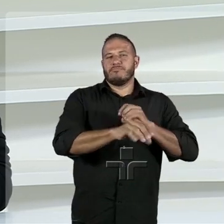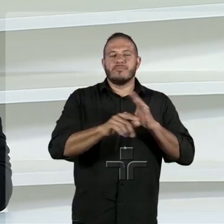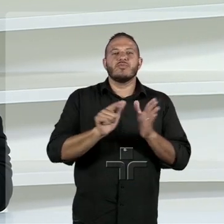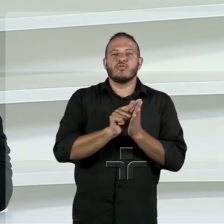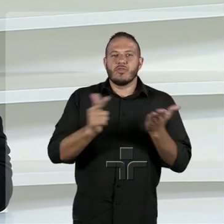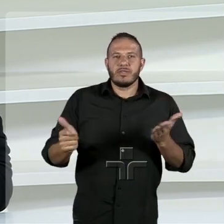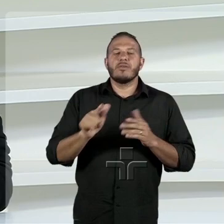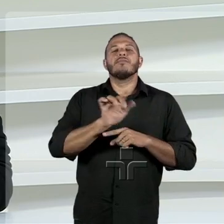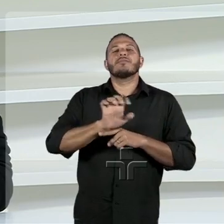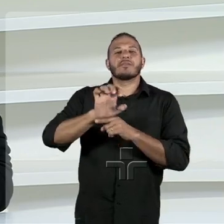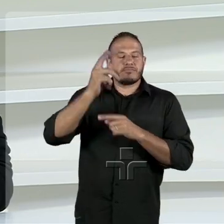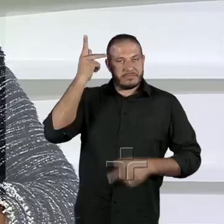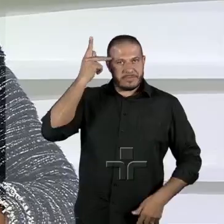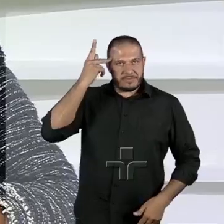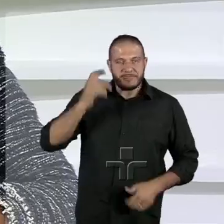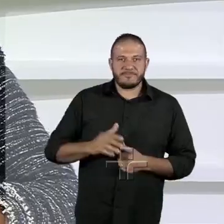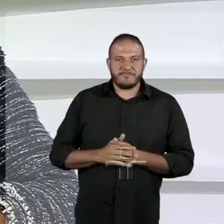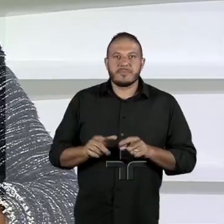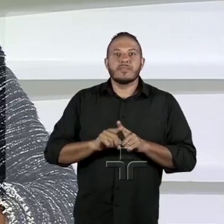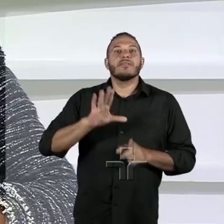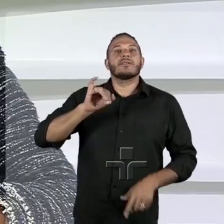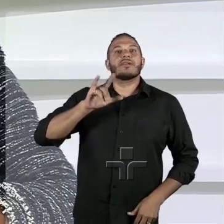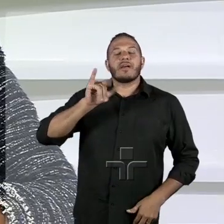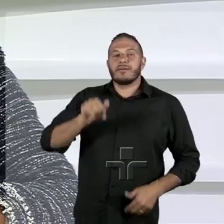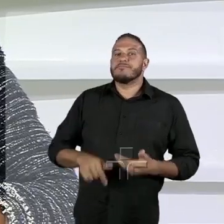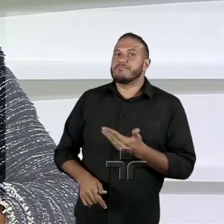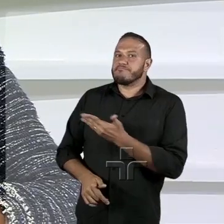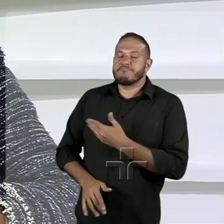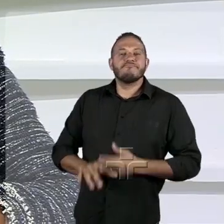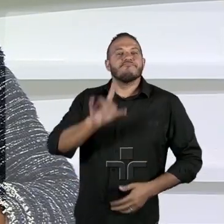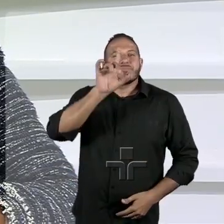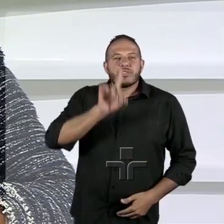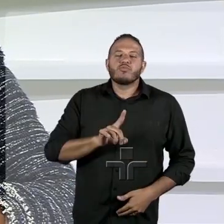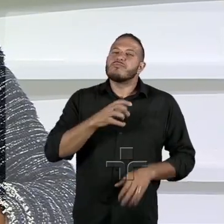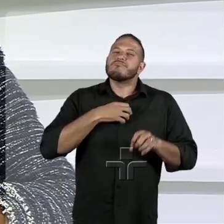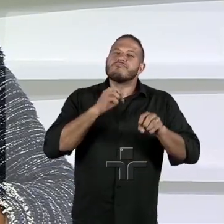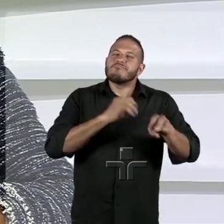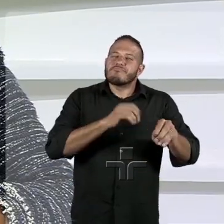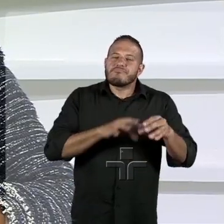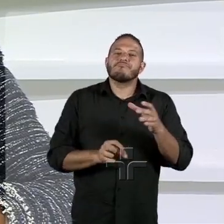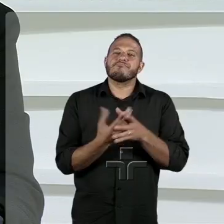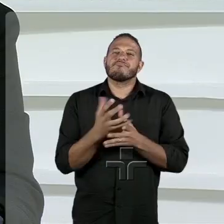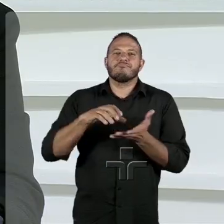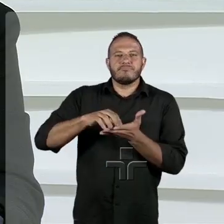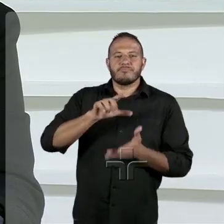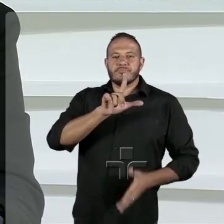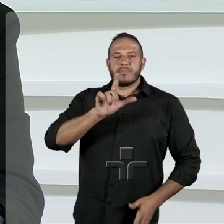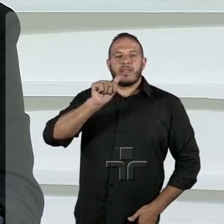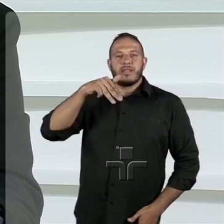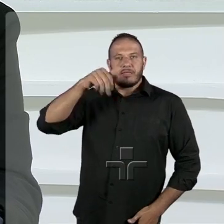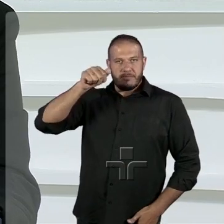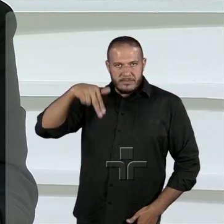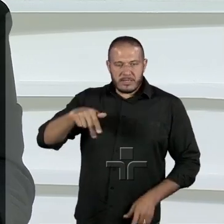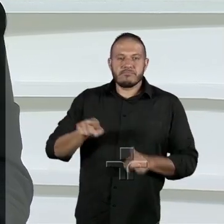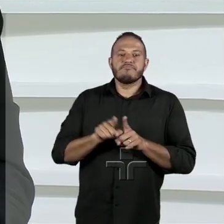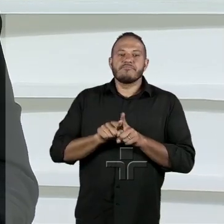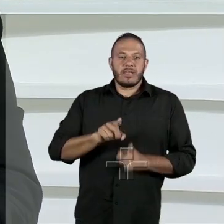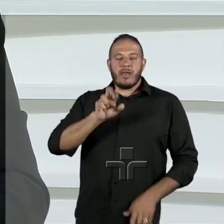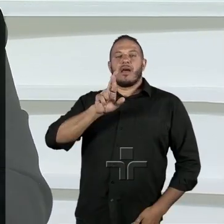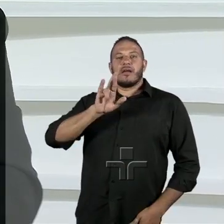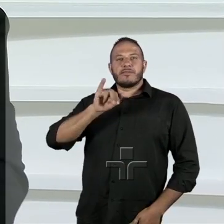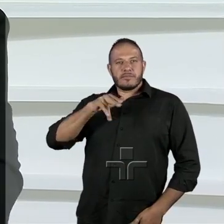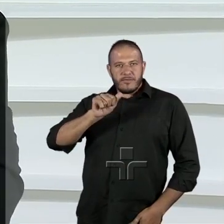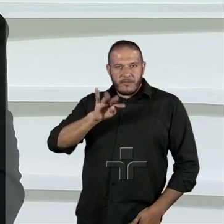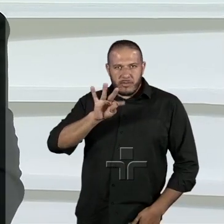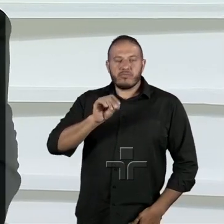jornal O Estado de São Paulo. Camila Pereira, diretora de Educação da Fundação Lehman. Evaldo Novellini, diretor